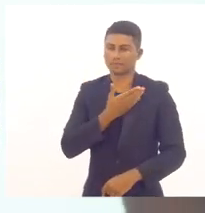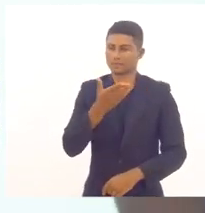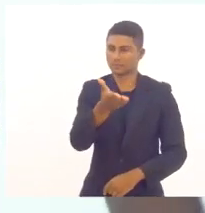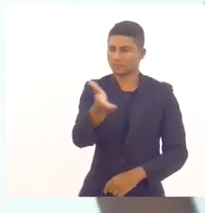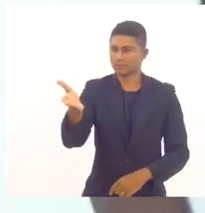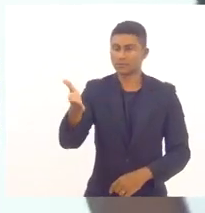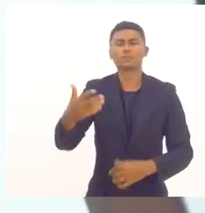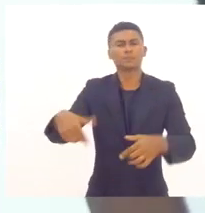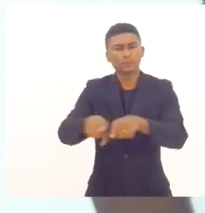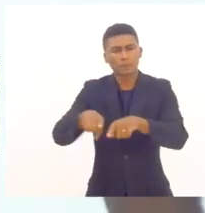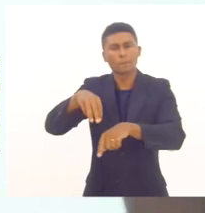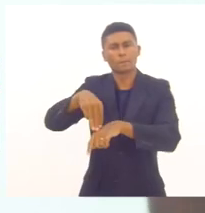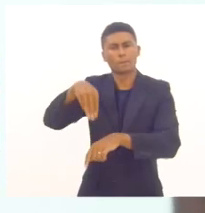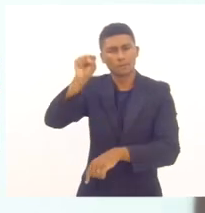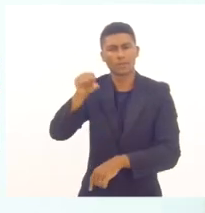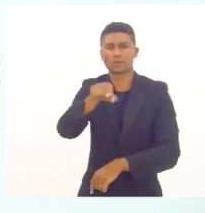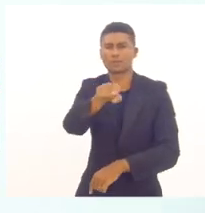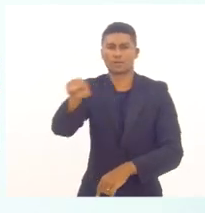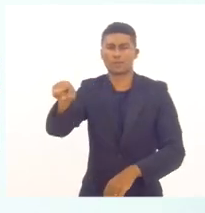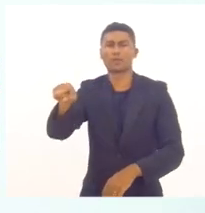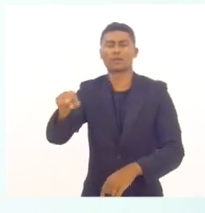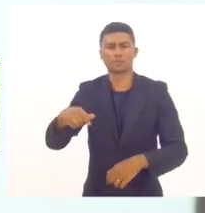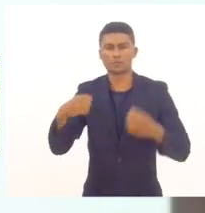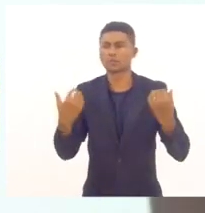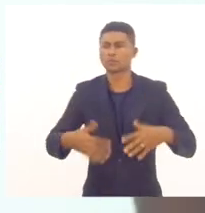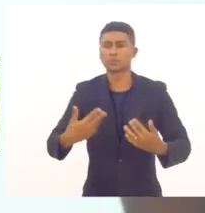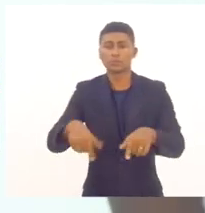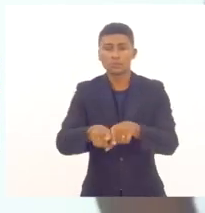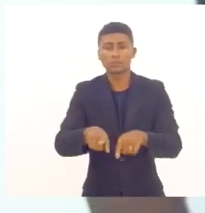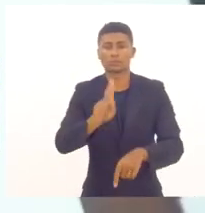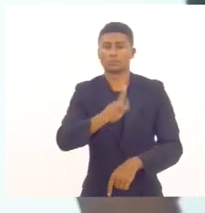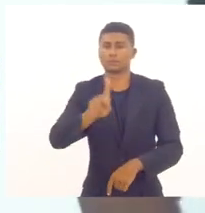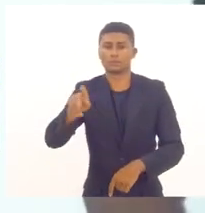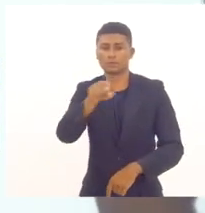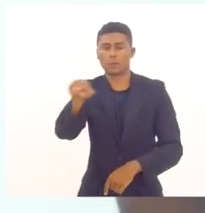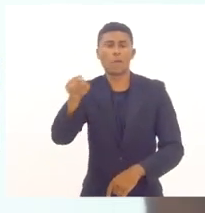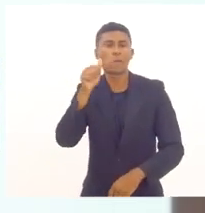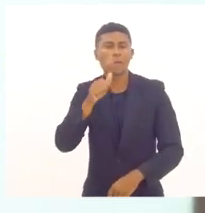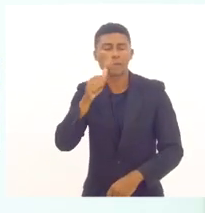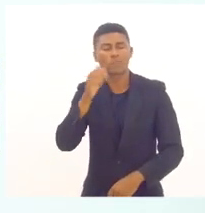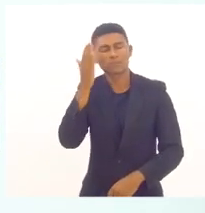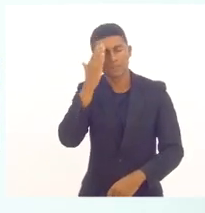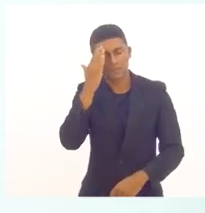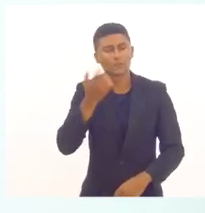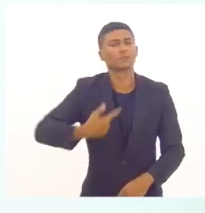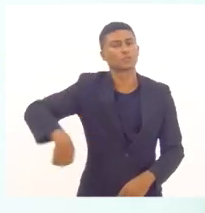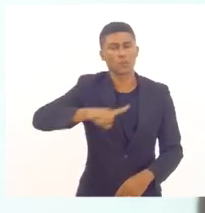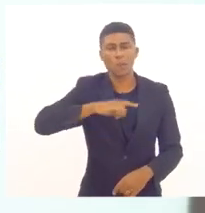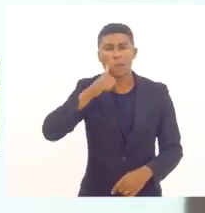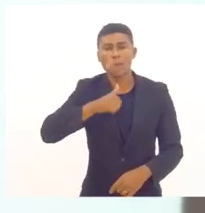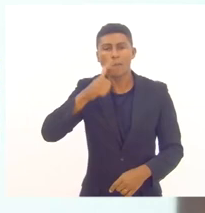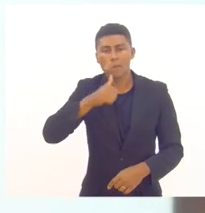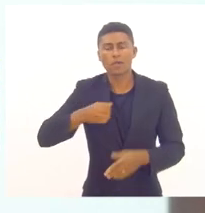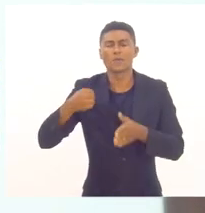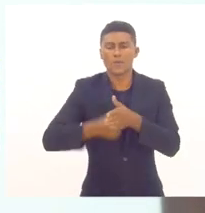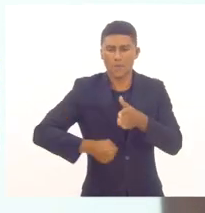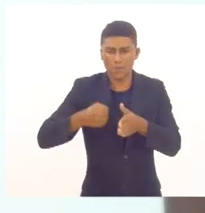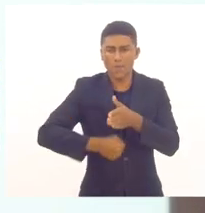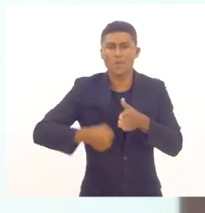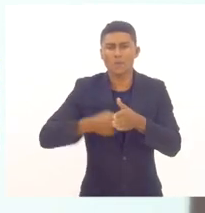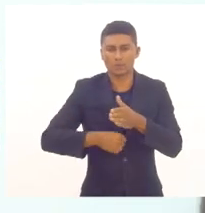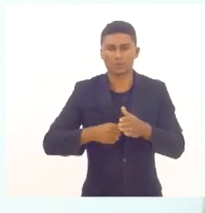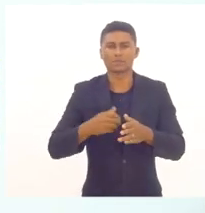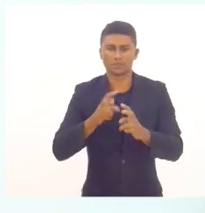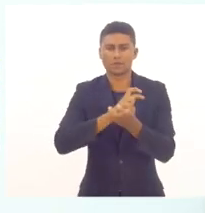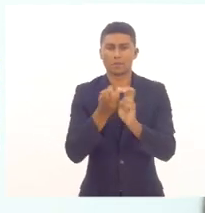amigas mestras, contramestras e professoras, que eu sei a luta de nós mulheres dentro da capoeira, mestra Darlene,